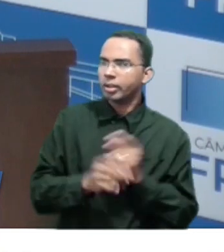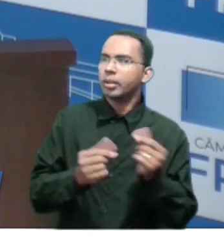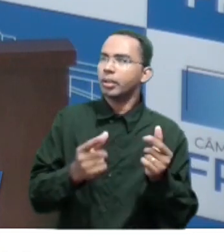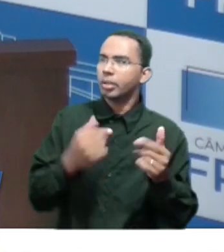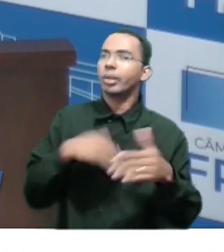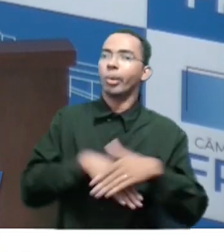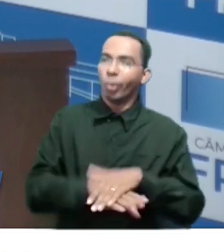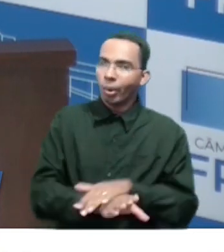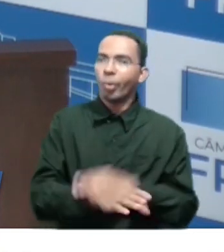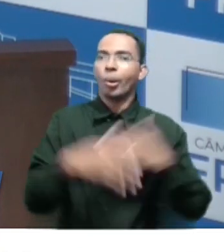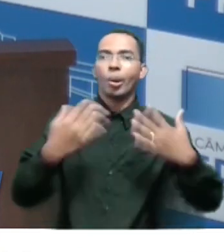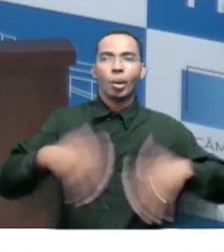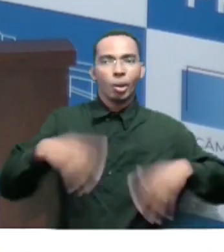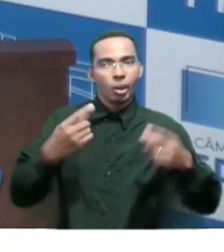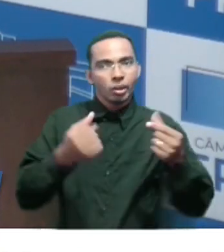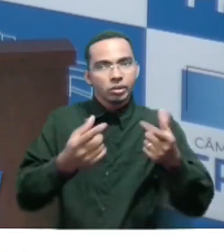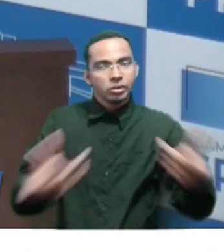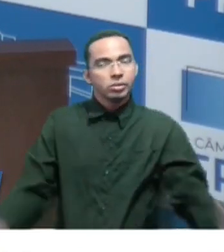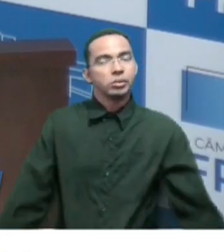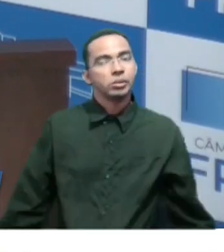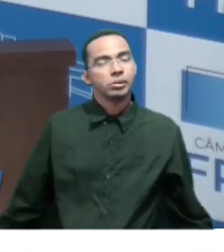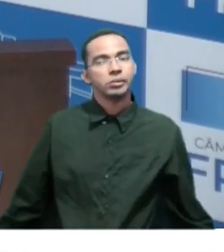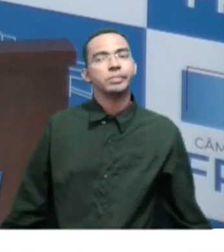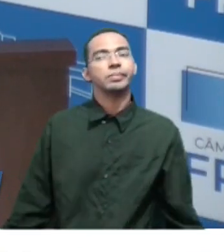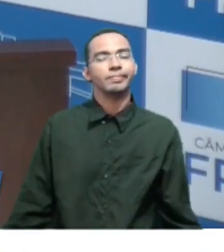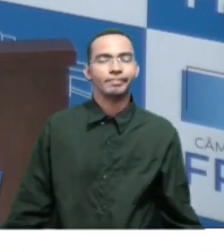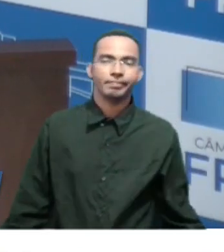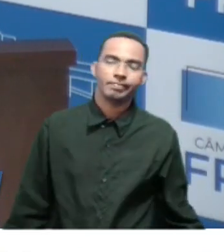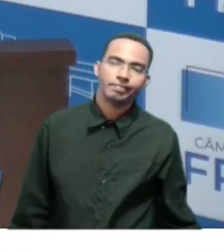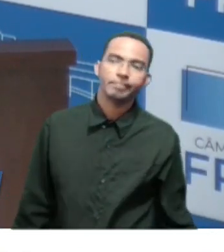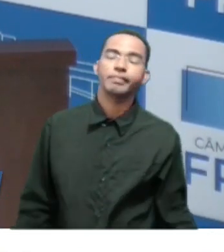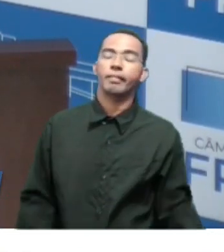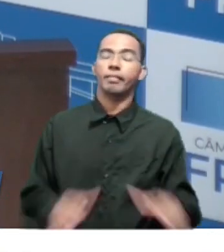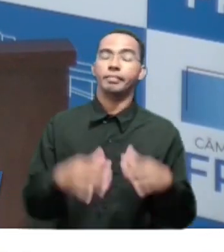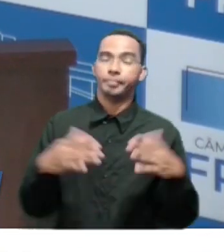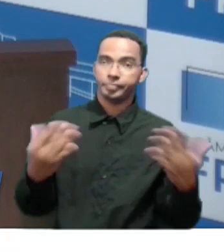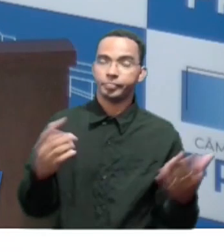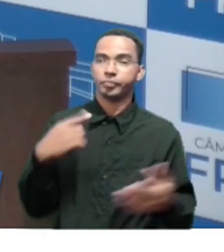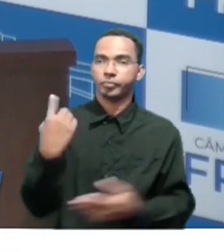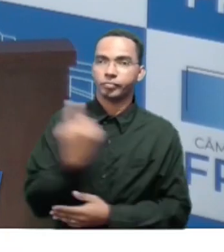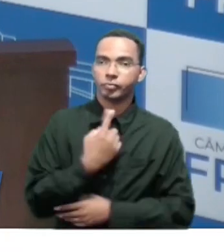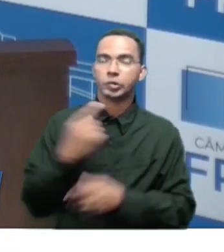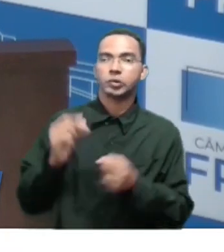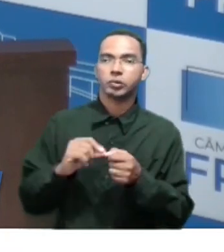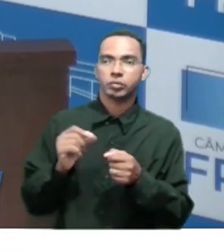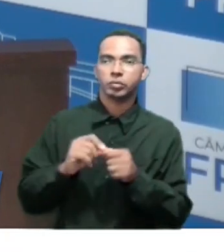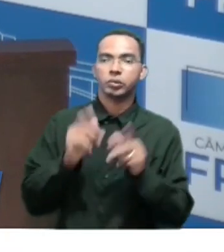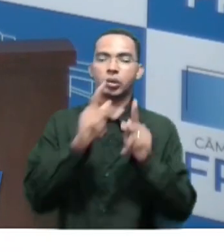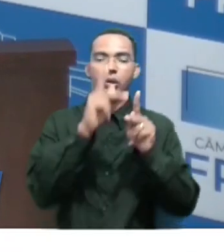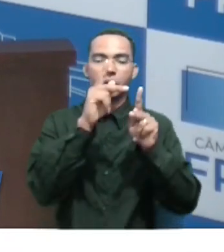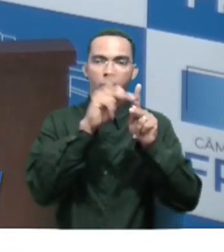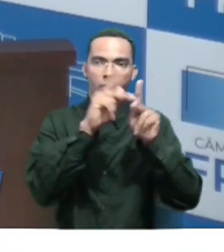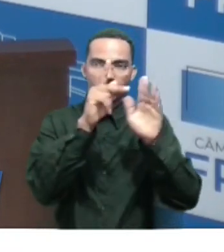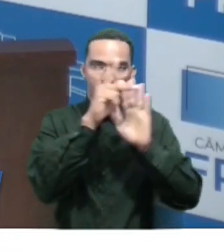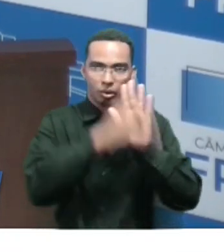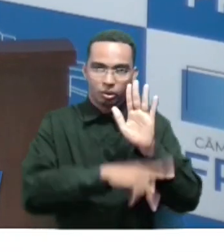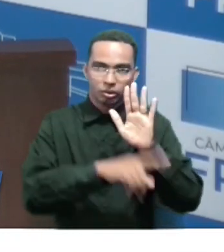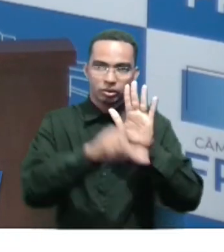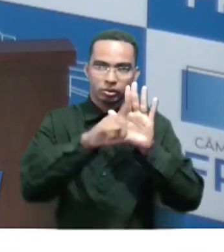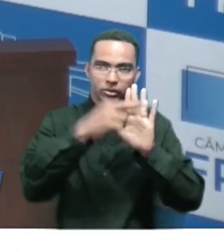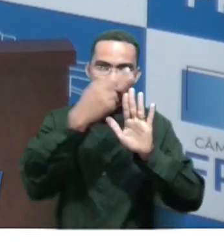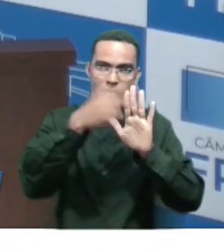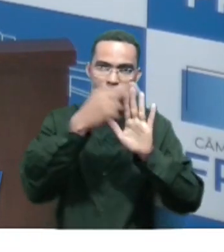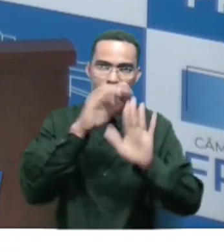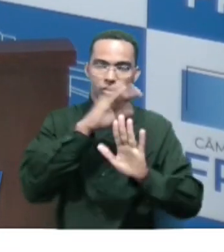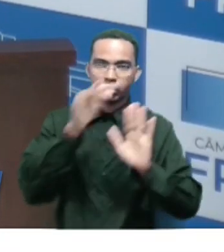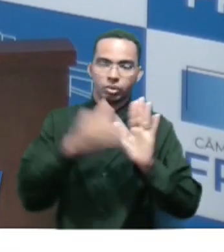no caixa, né? Então, nós vamos fazer esse projeto de resolução para que